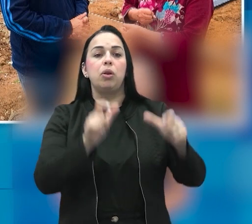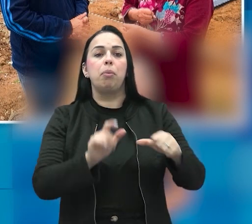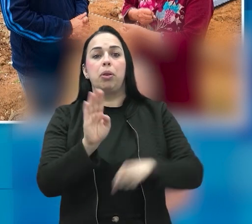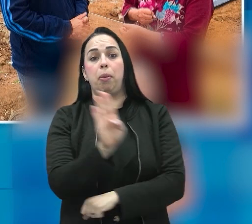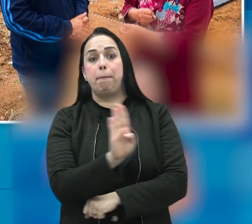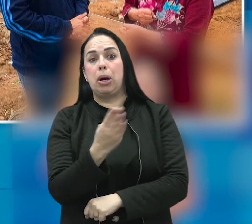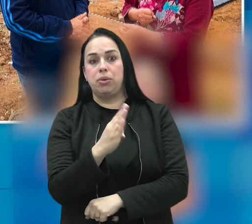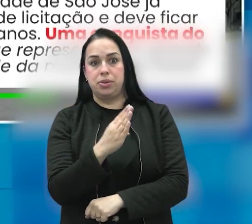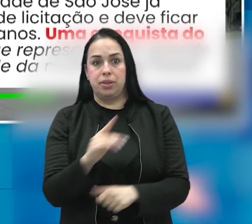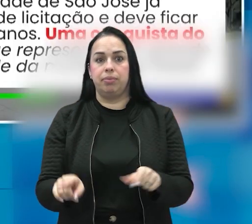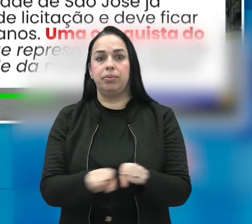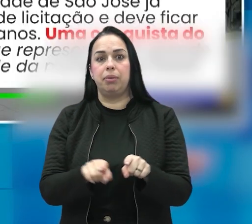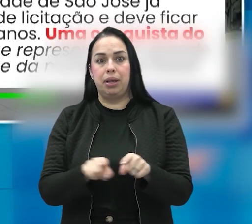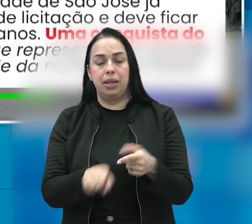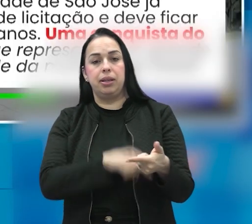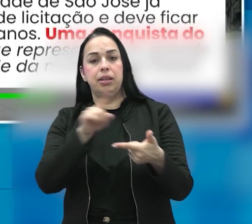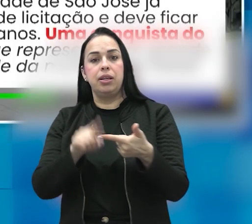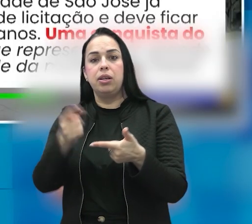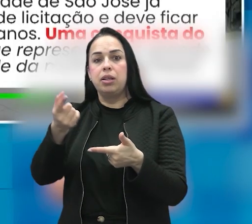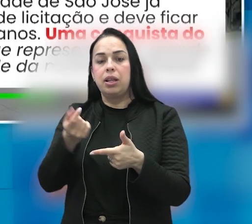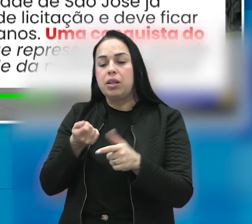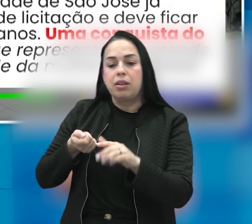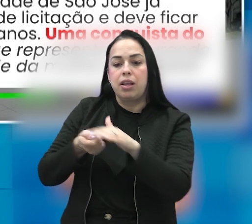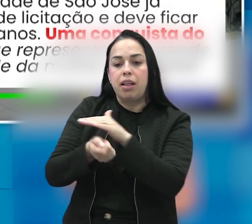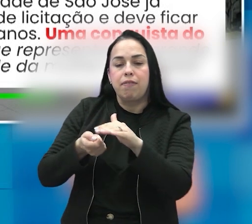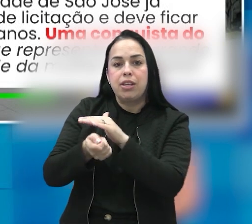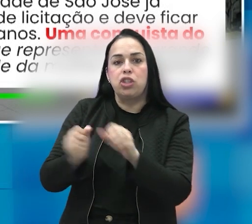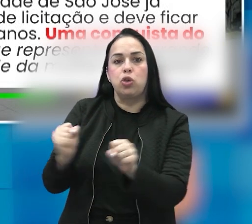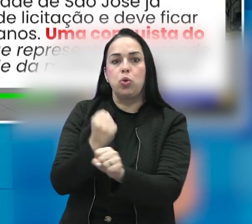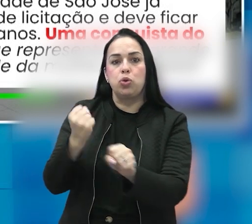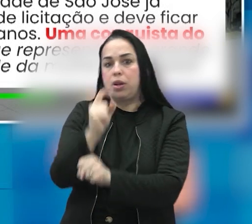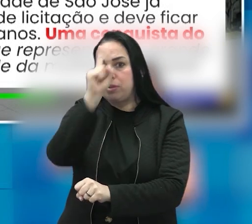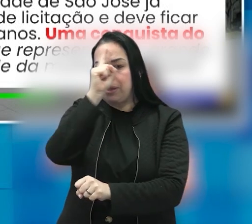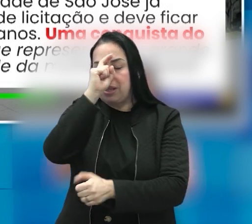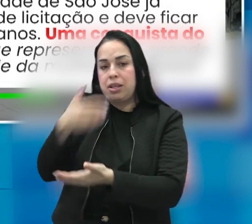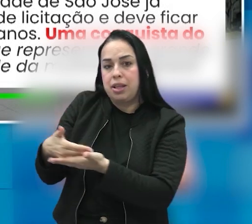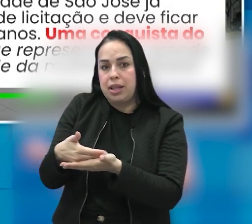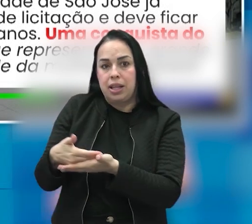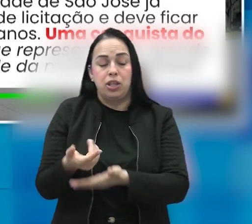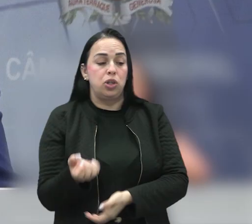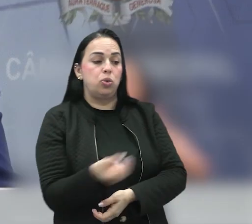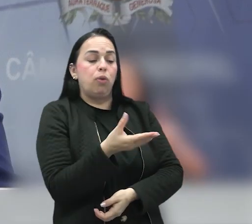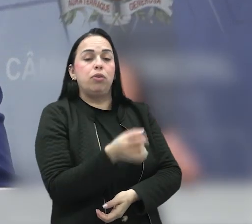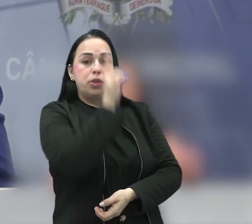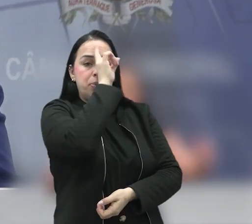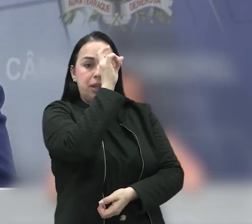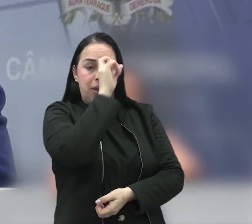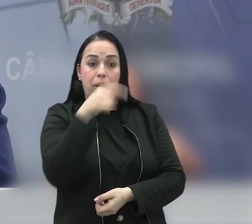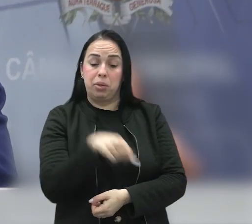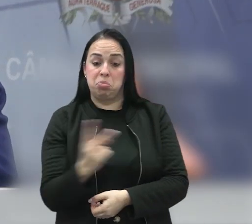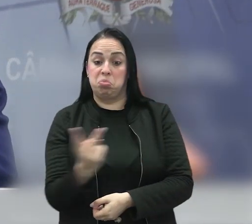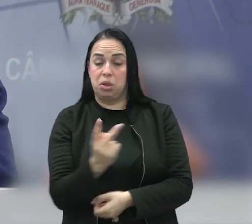Bosque dos Eucaliptos e o financiamento da nova maternidade e de um novo hospital para a cidade. No tema